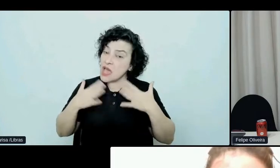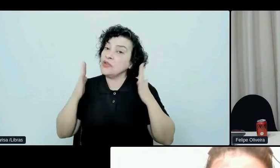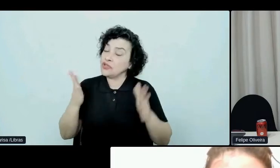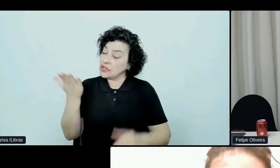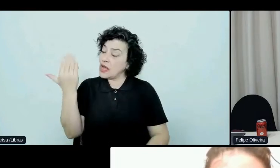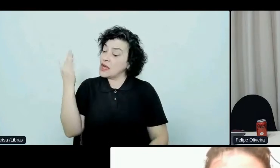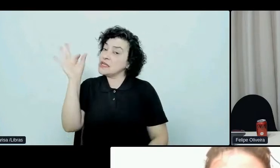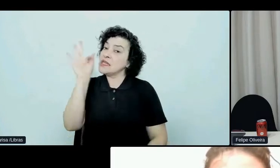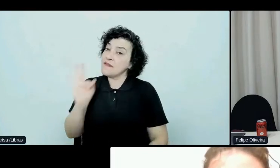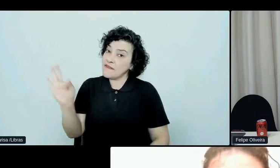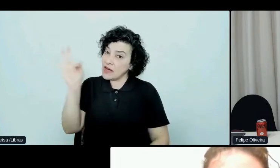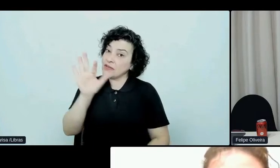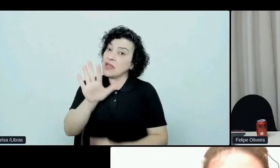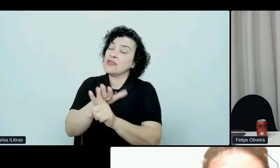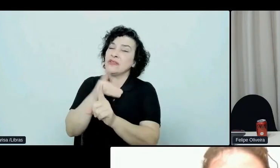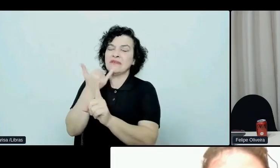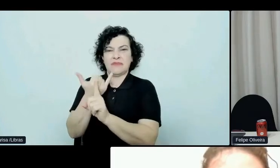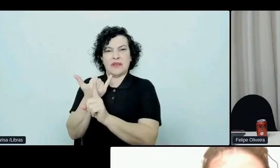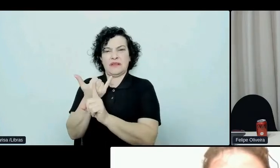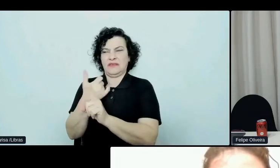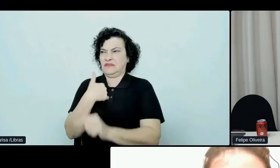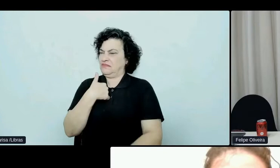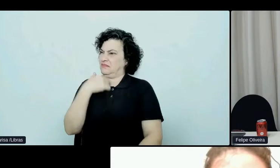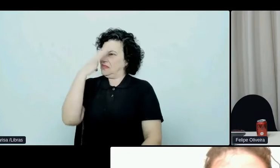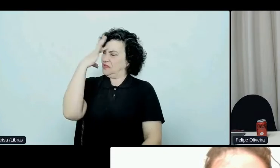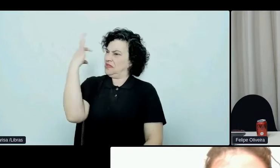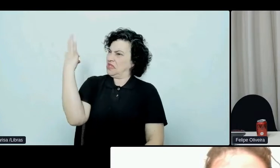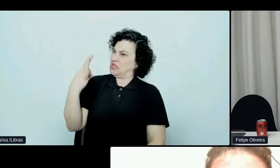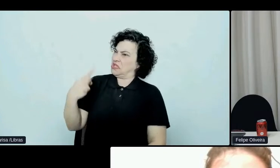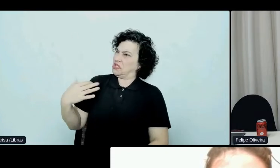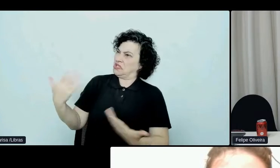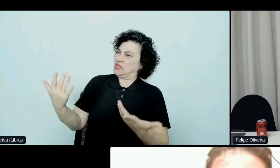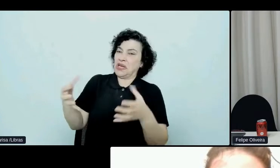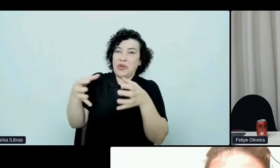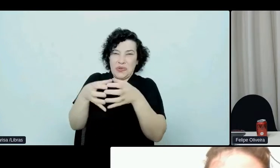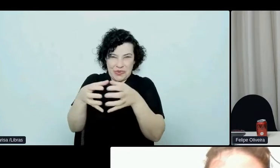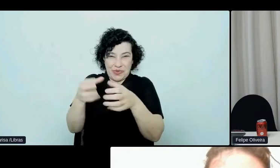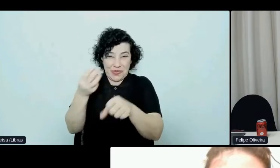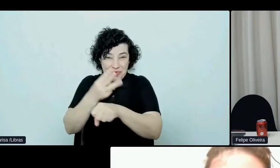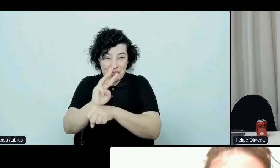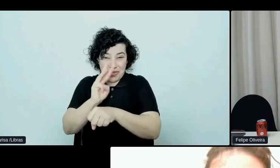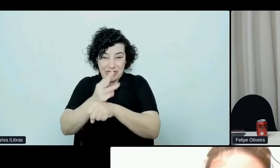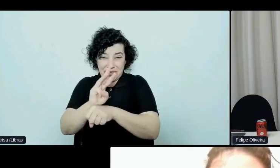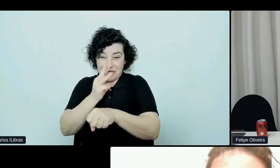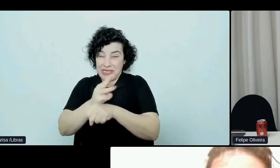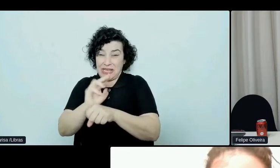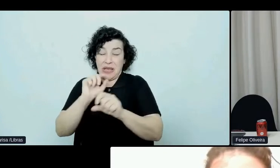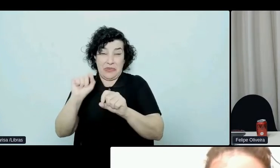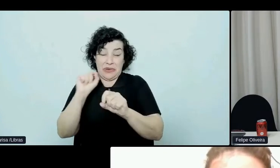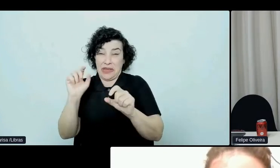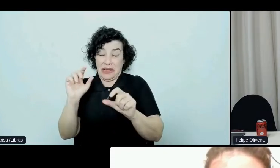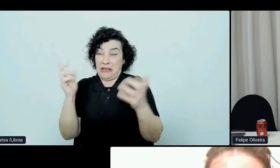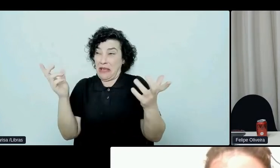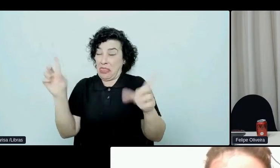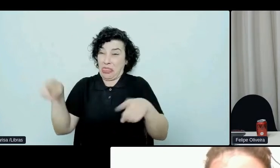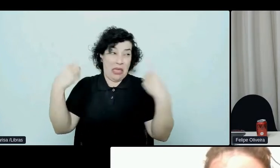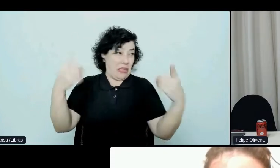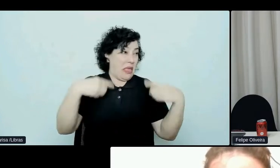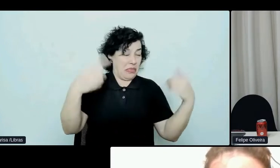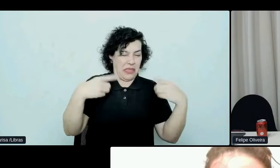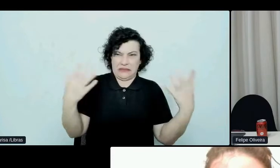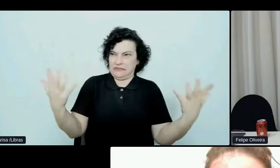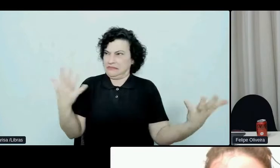solucionando algumas pequenas coisas que não precisariam deixar tomar um vulto tão grande como um bullying numa escola. Porque quando eu falo